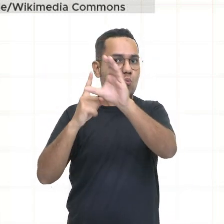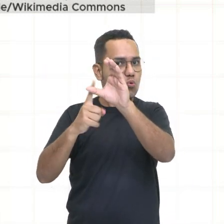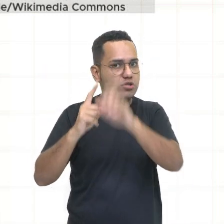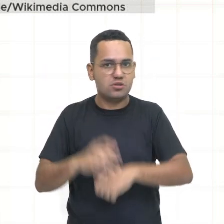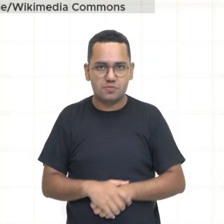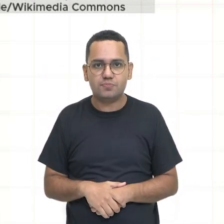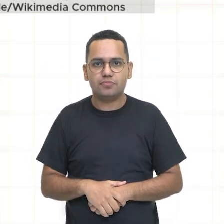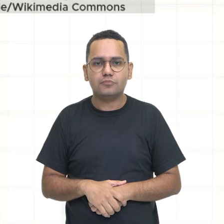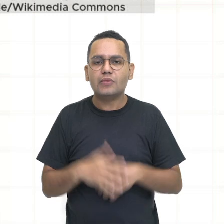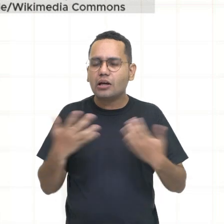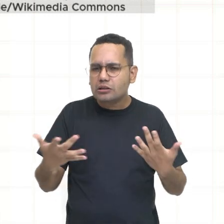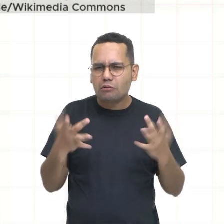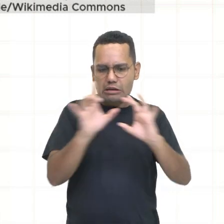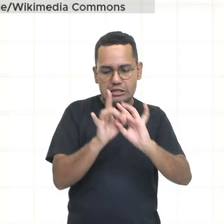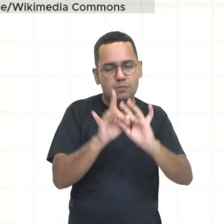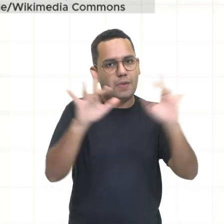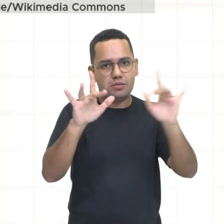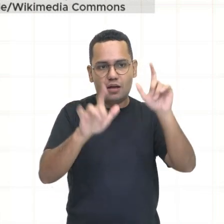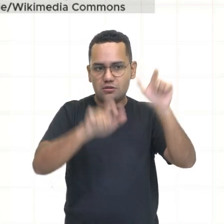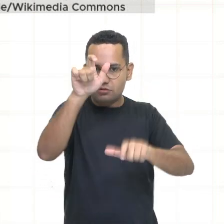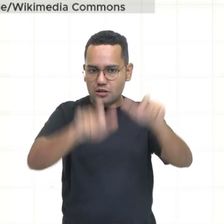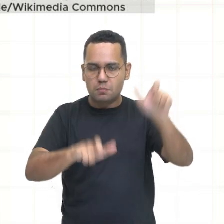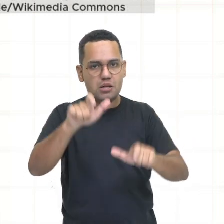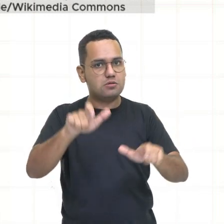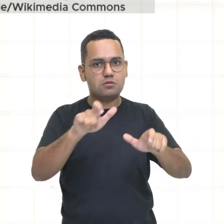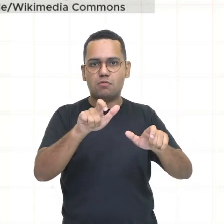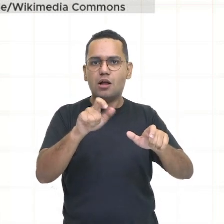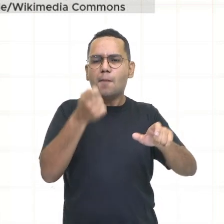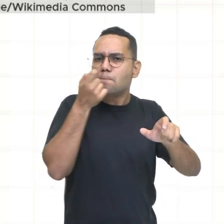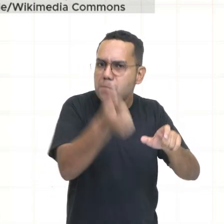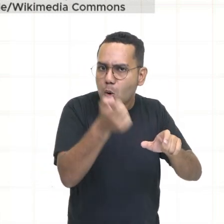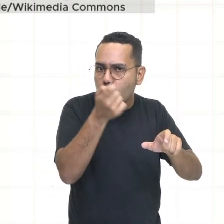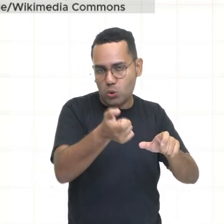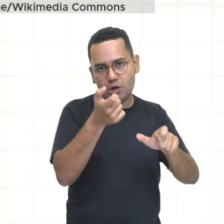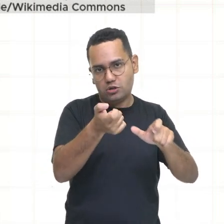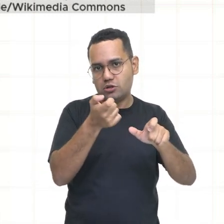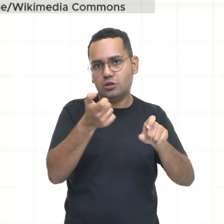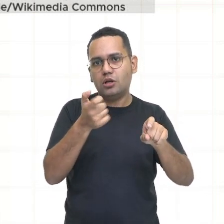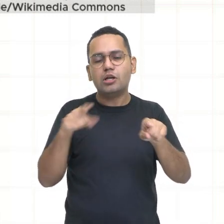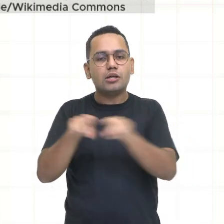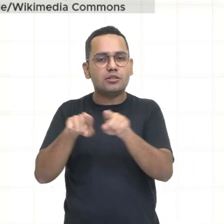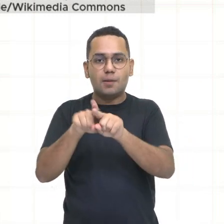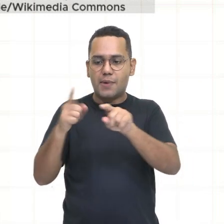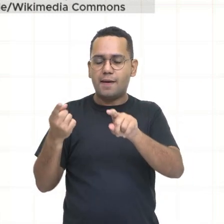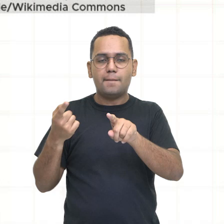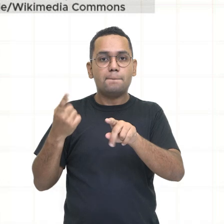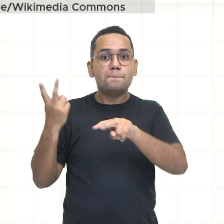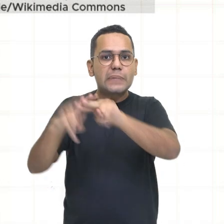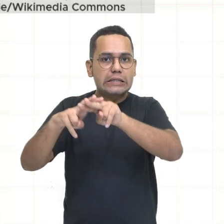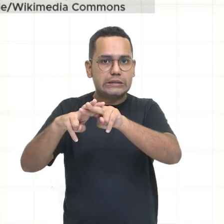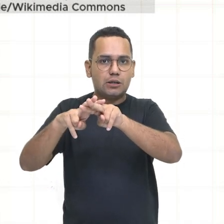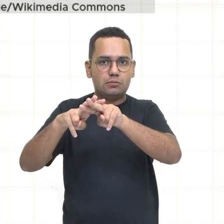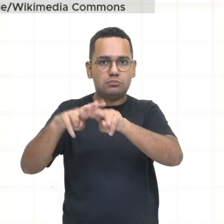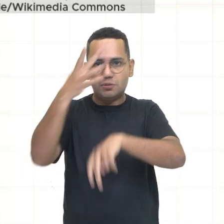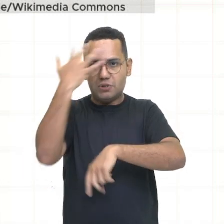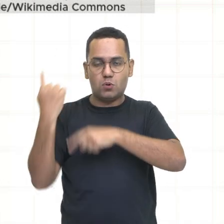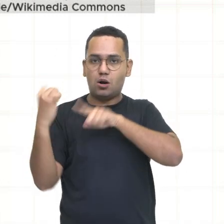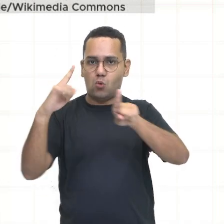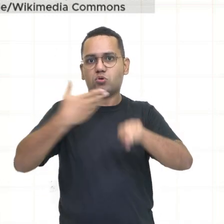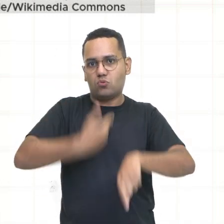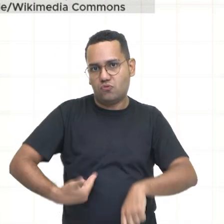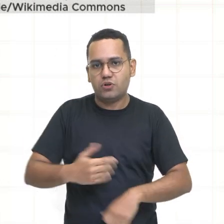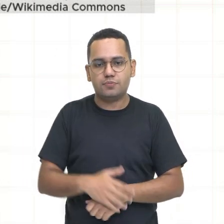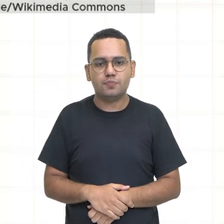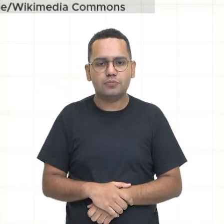das liberdades civis e prender seus opositores. Lembrem que um dos opositores do Hitler, né, da ideologia nazista, era